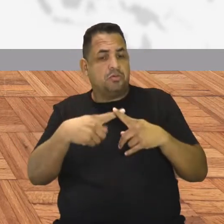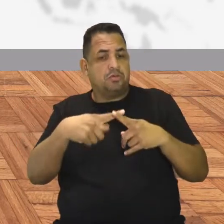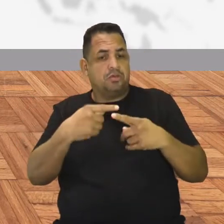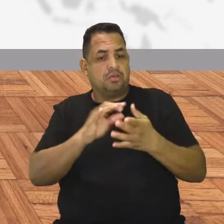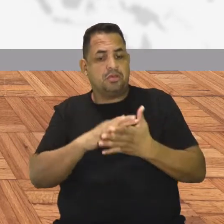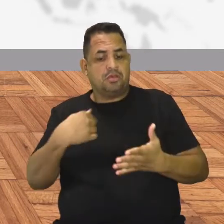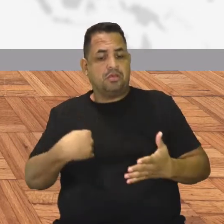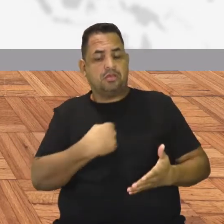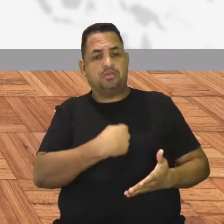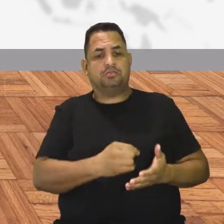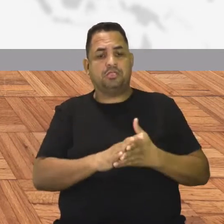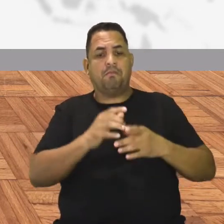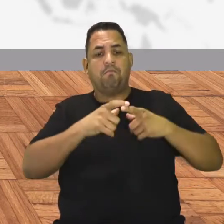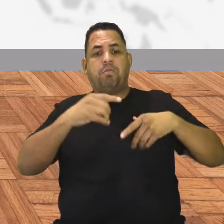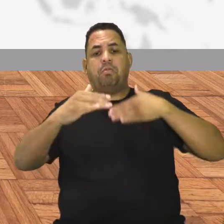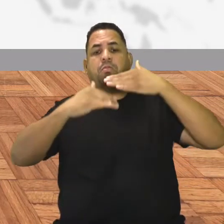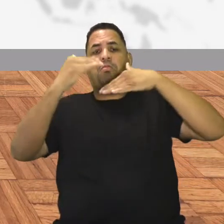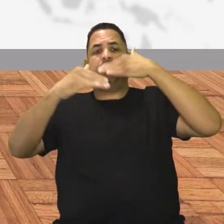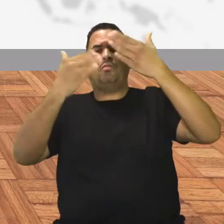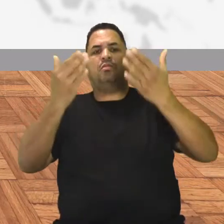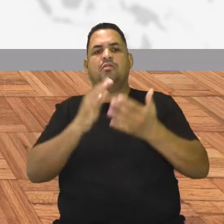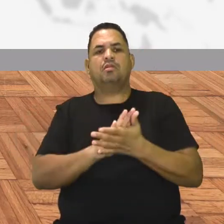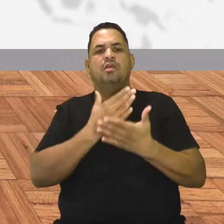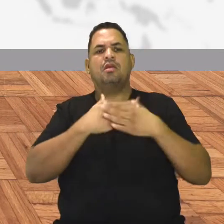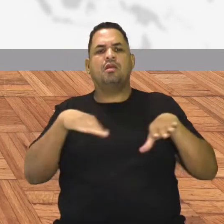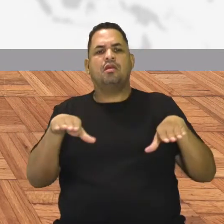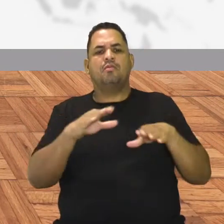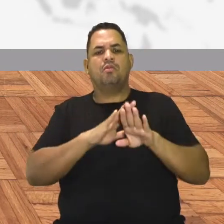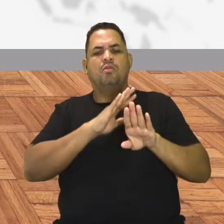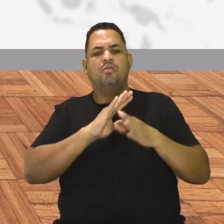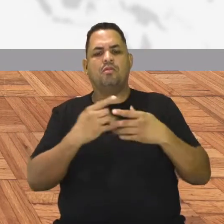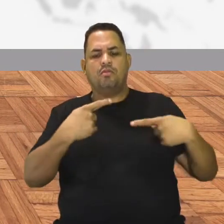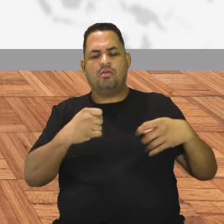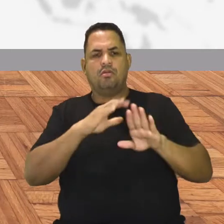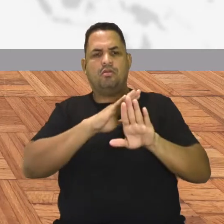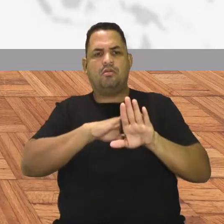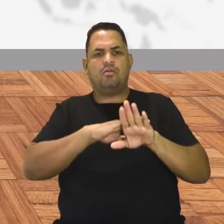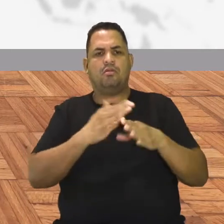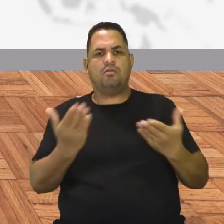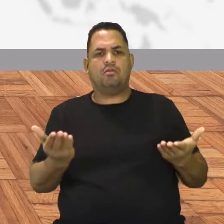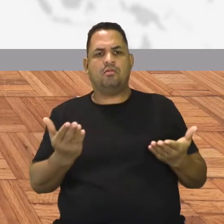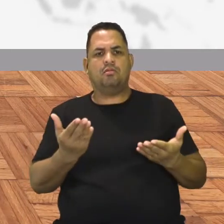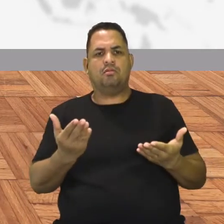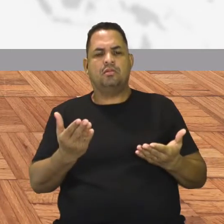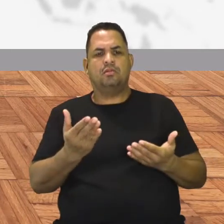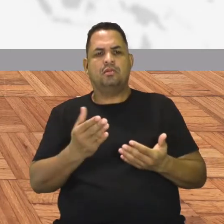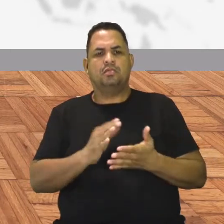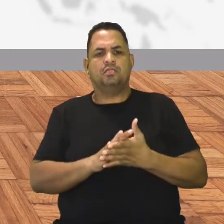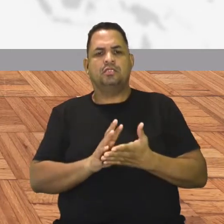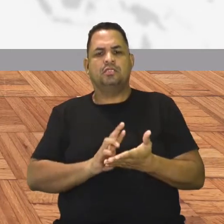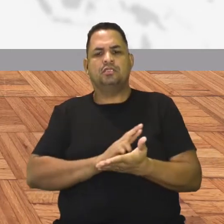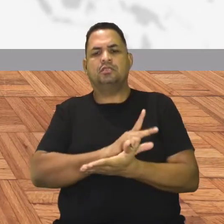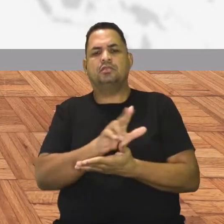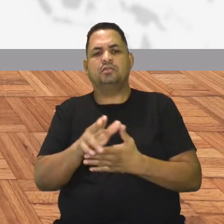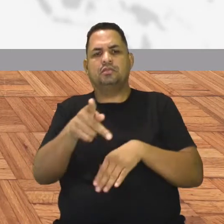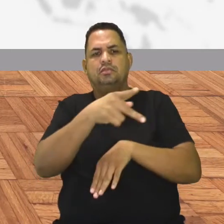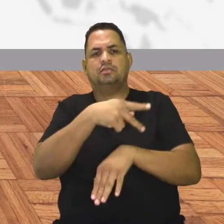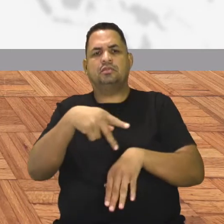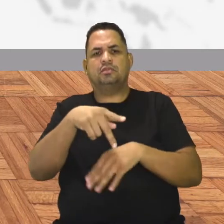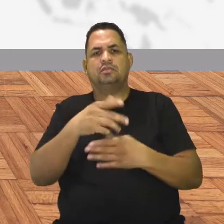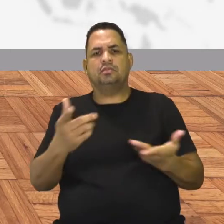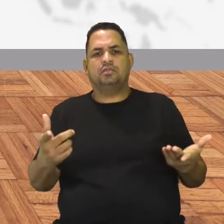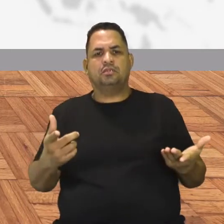China vai adotar. Então acabou a Guerra Fria. Vários países, então, que eles saem